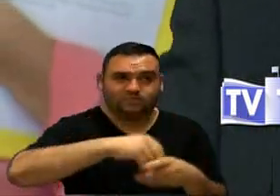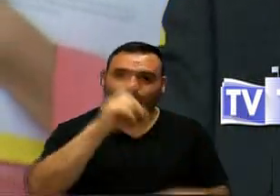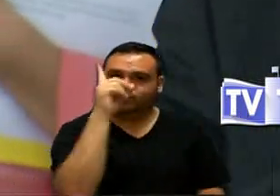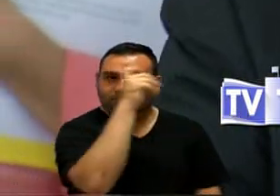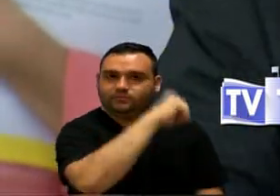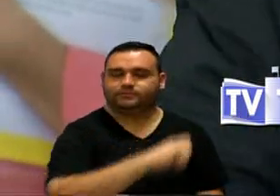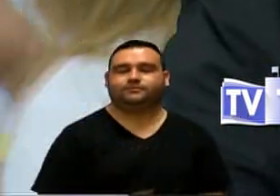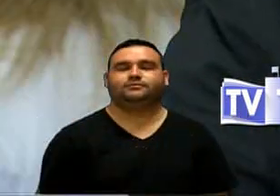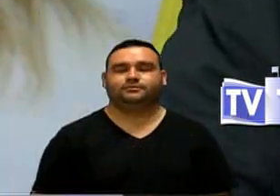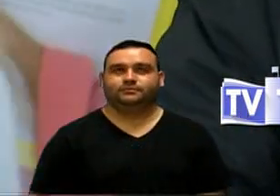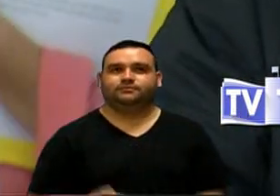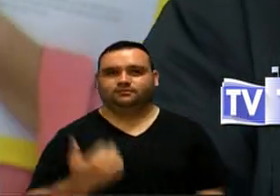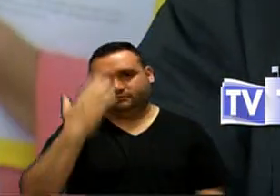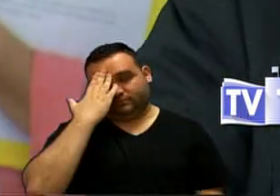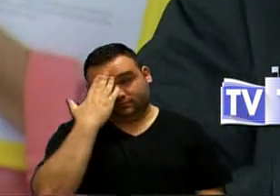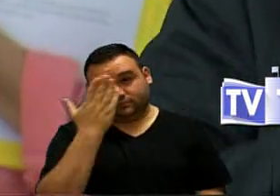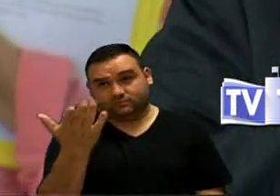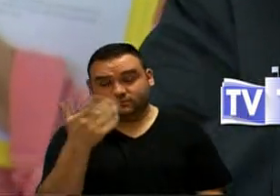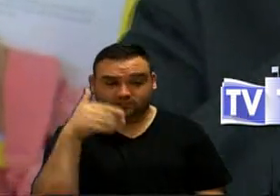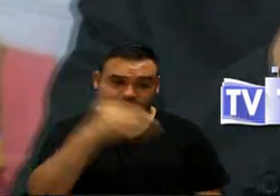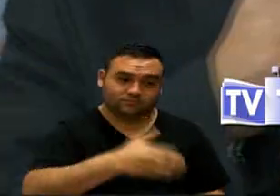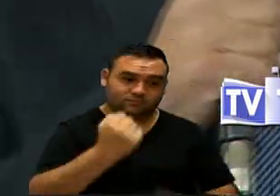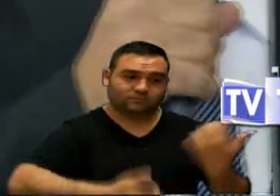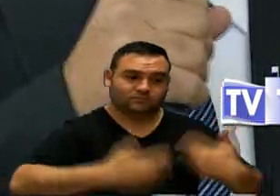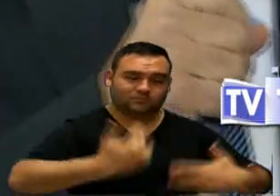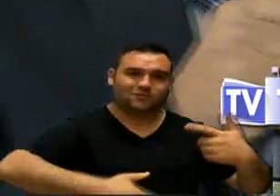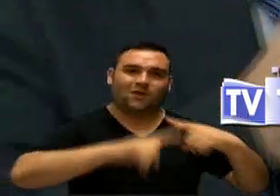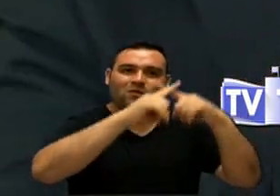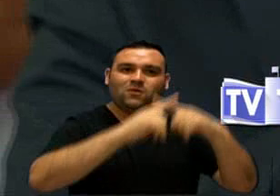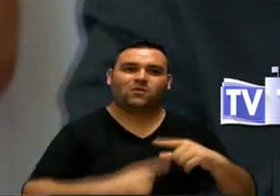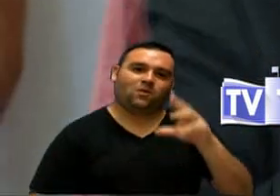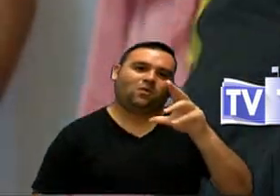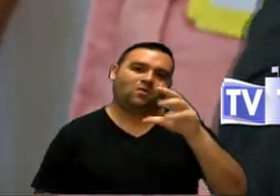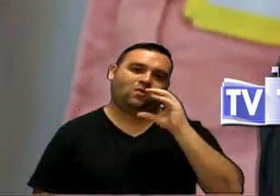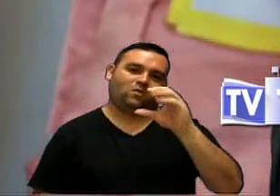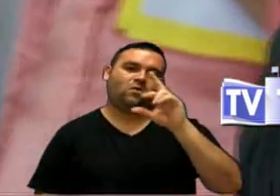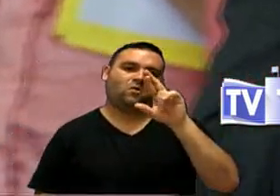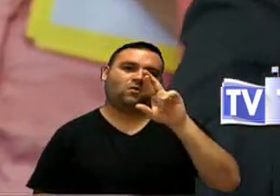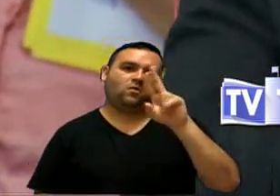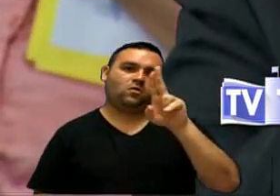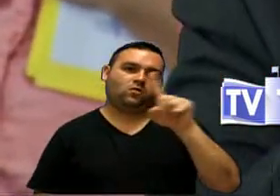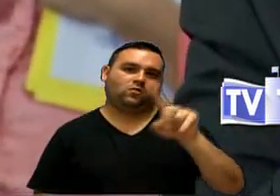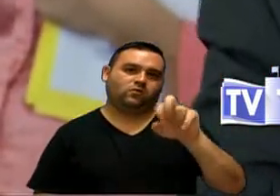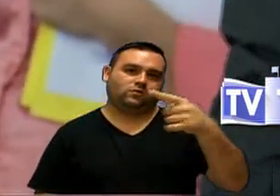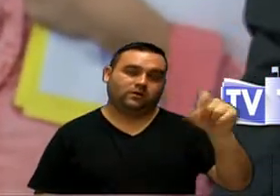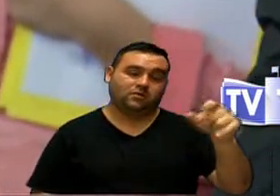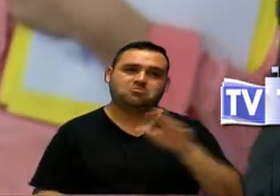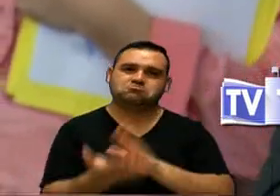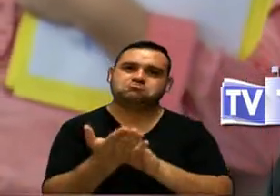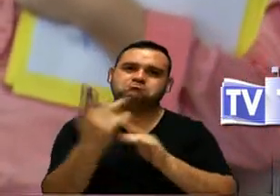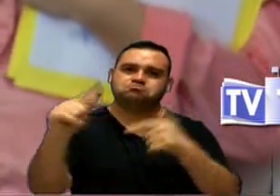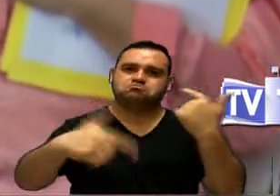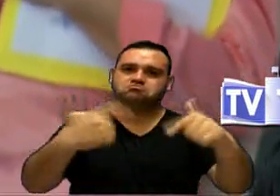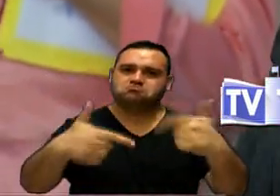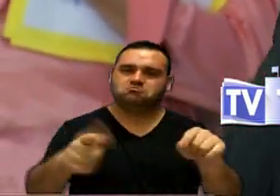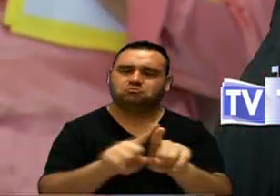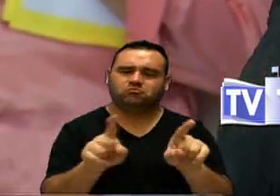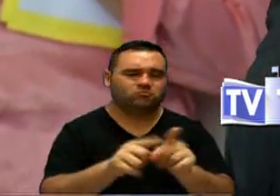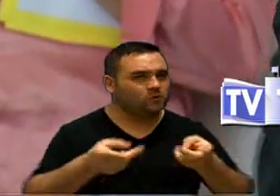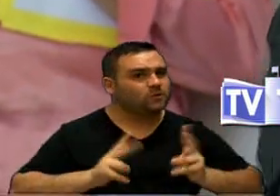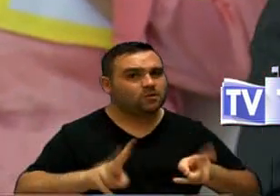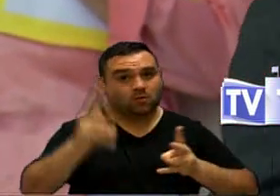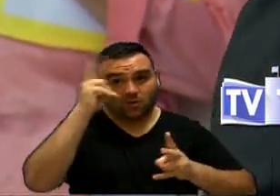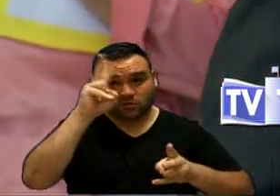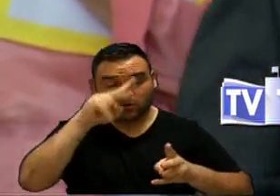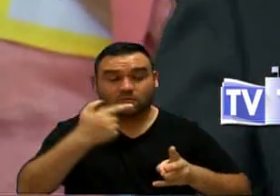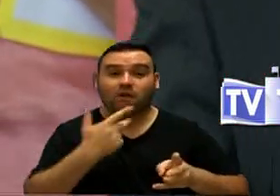muito difíceis. Eu sei que o senhor veio para falar do Cruzeirão, quero parabenizar o senhor pelo trabalho. Eu sempre tenho, eu me